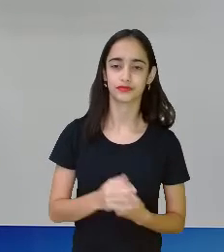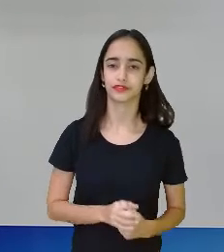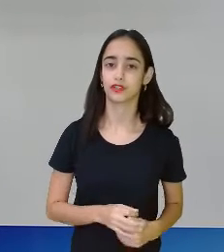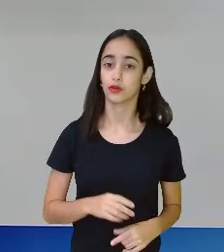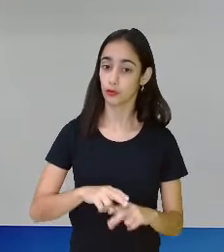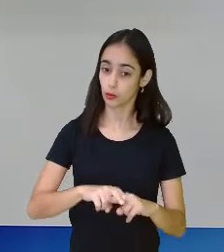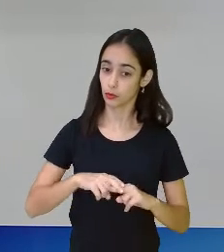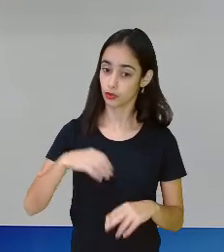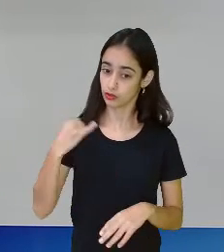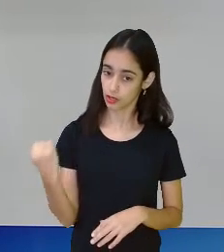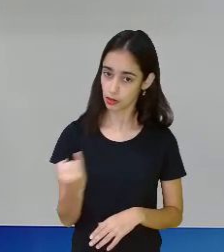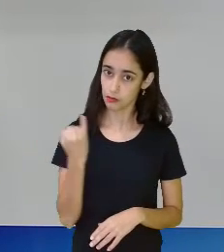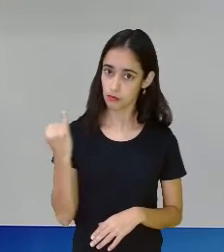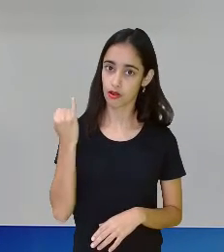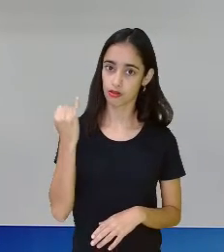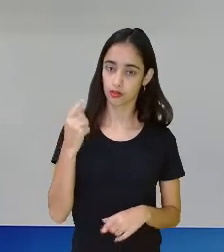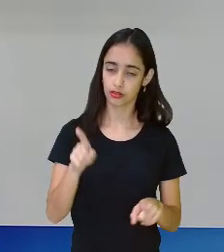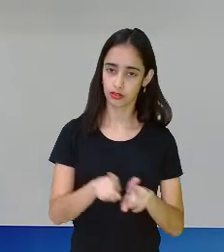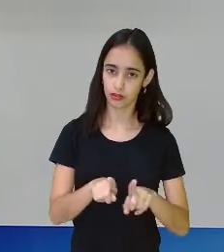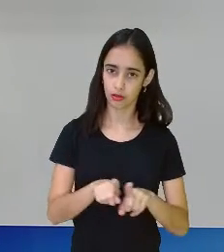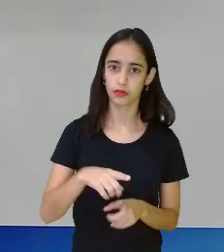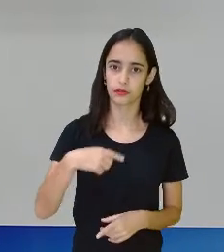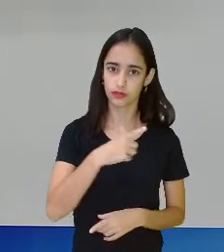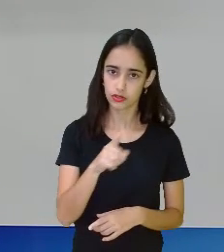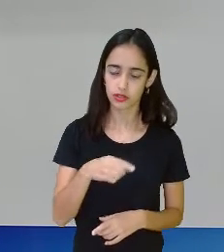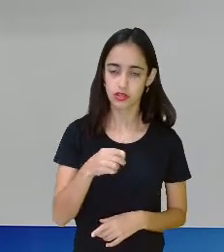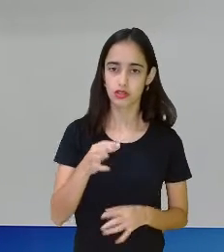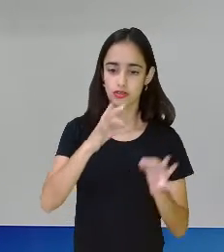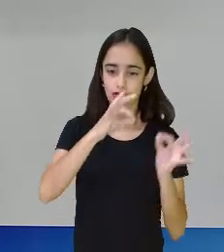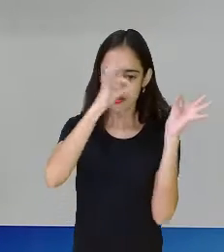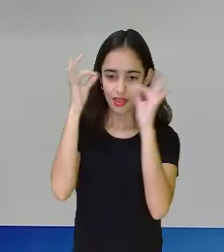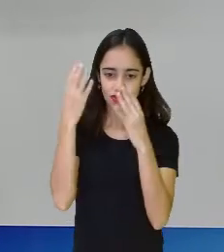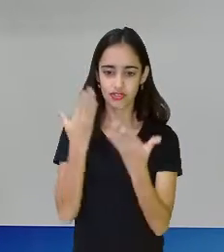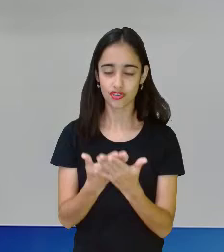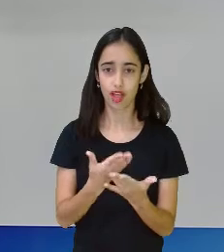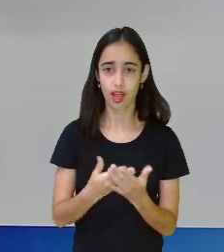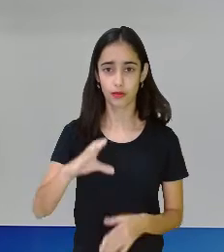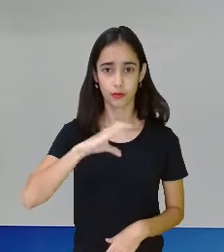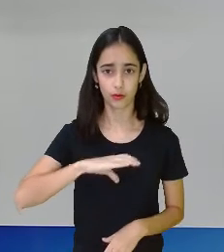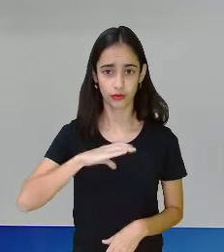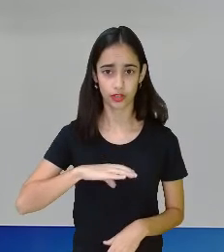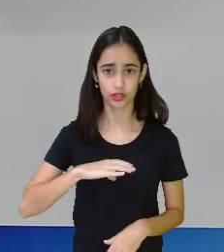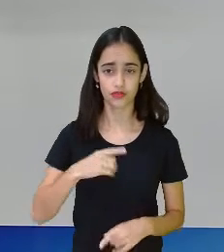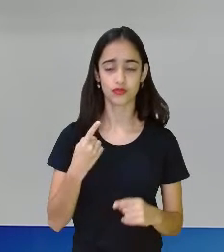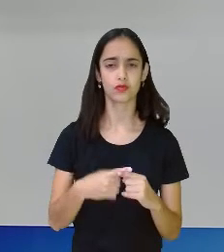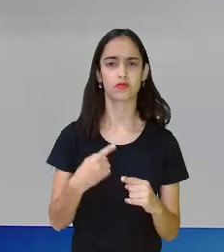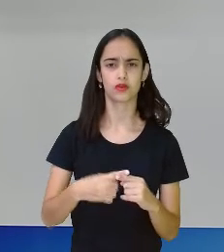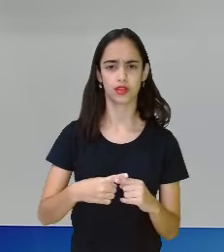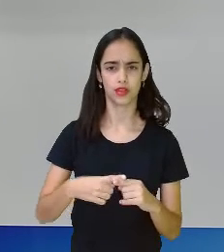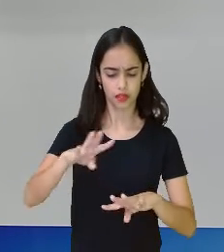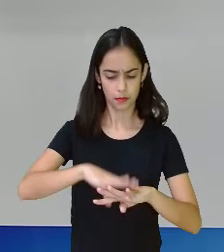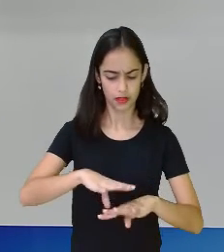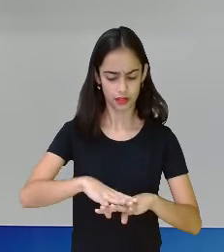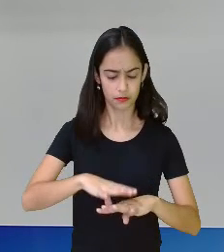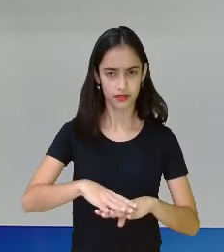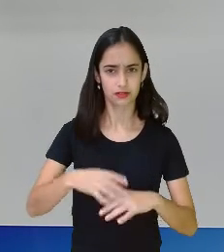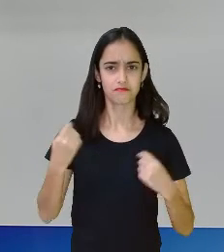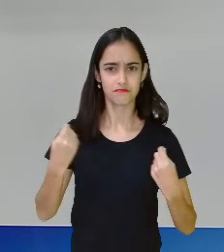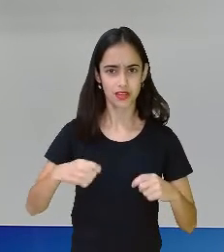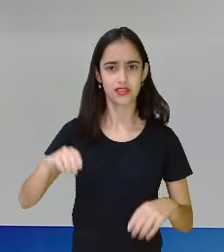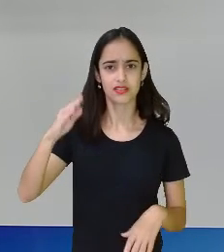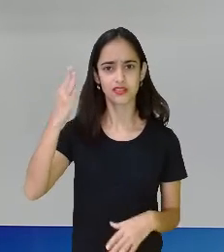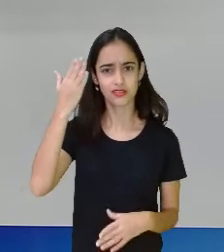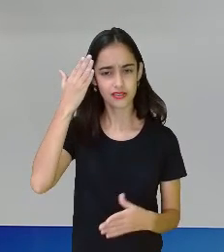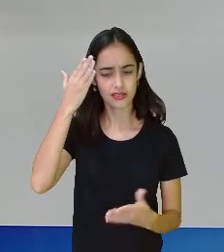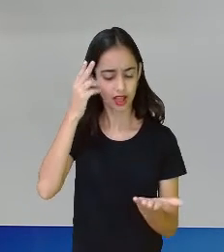a aula da professora Abigail. Vocês, na matemática, precisam ler e interpretar o problema. E a